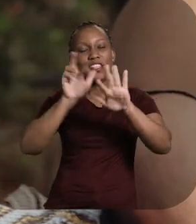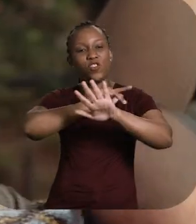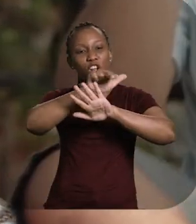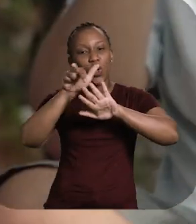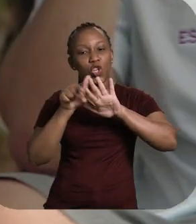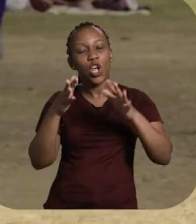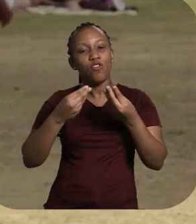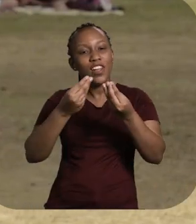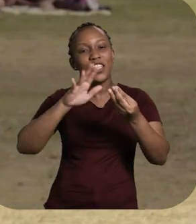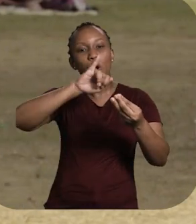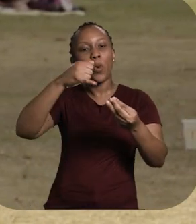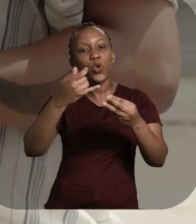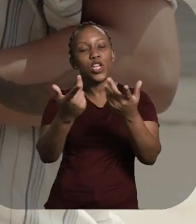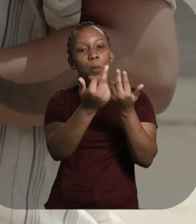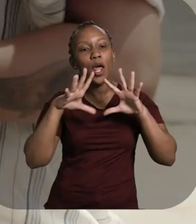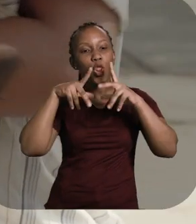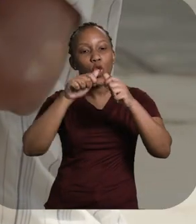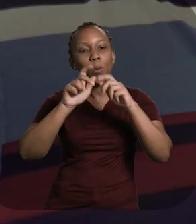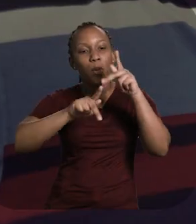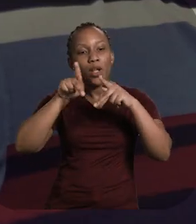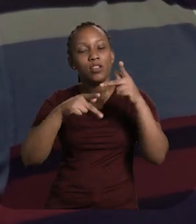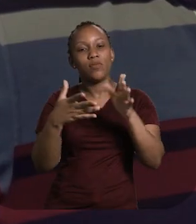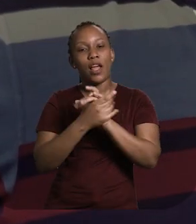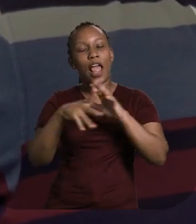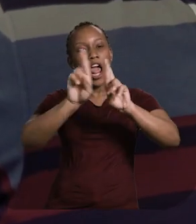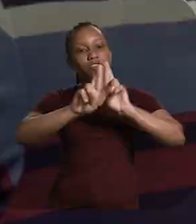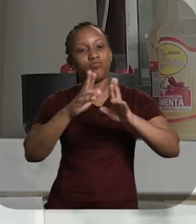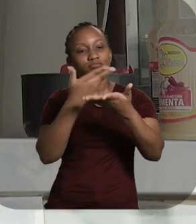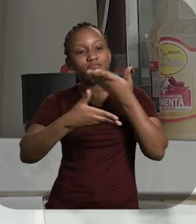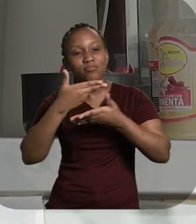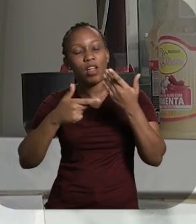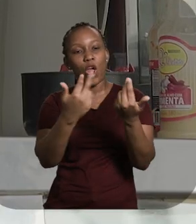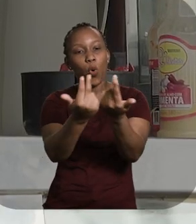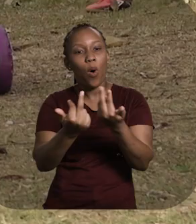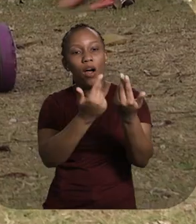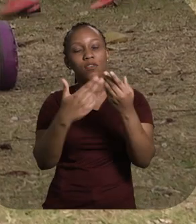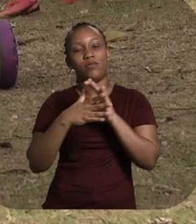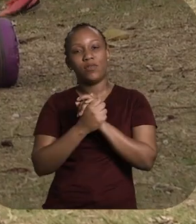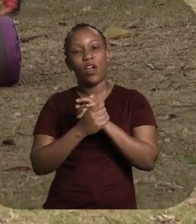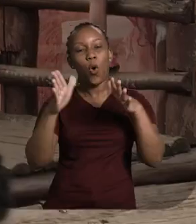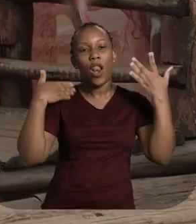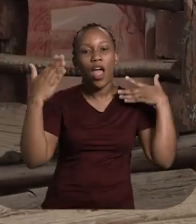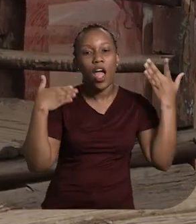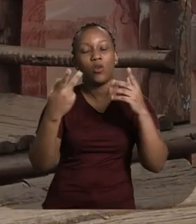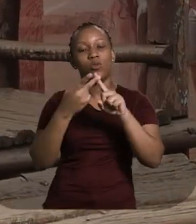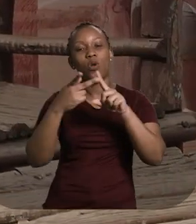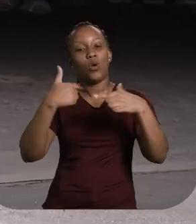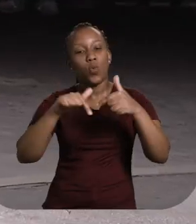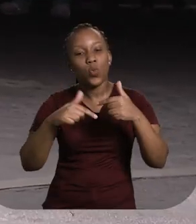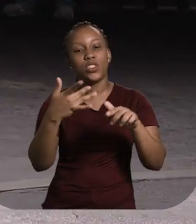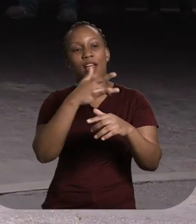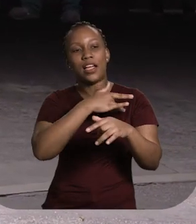as diferenças, que ofereça oportunidades iguais, que trate as pessoas como iguais. Uma BH onde o lazer,